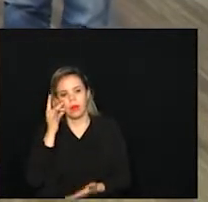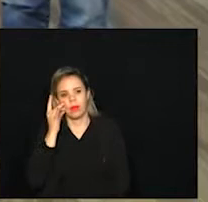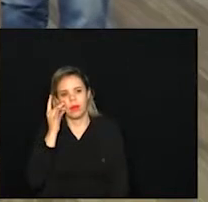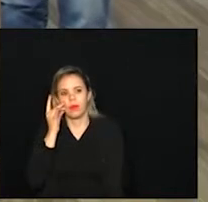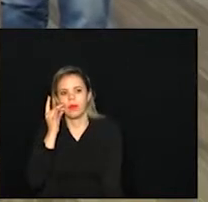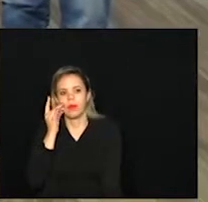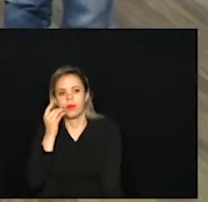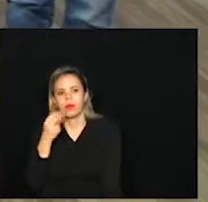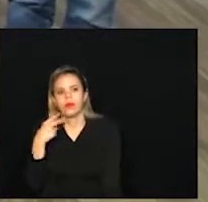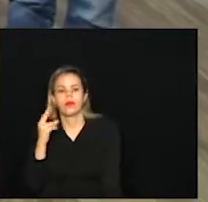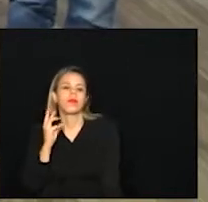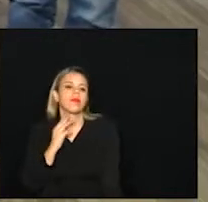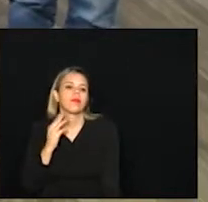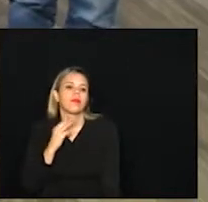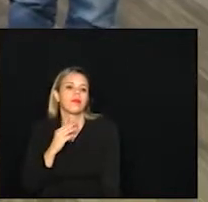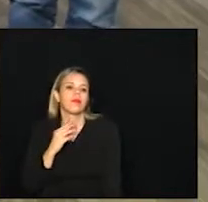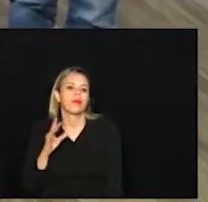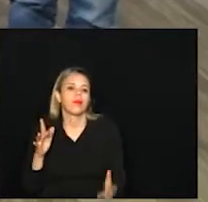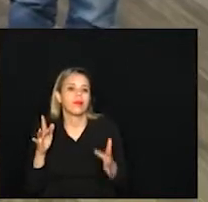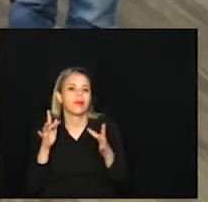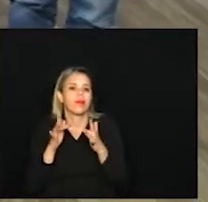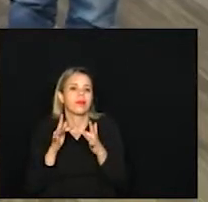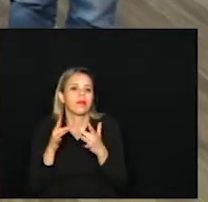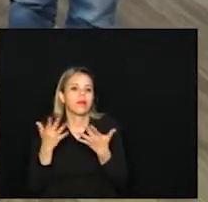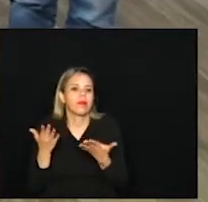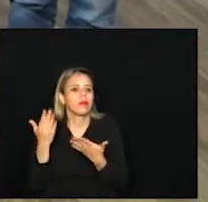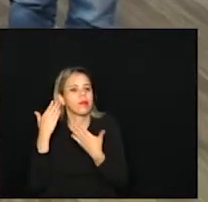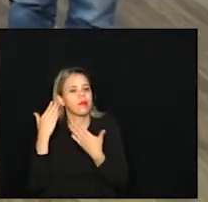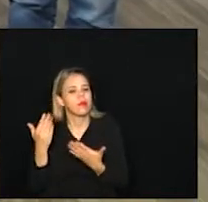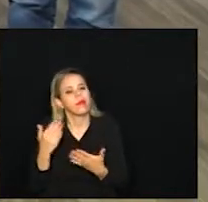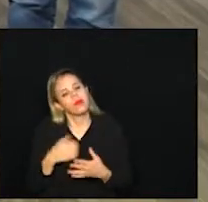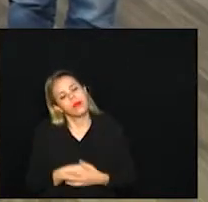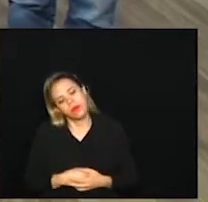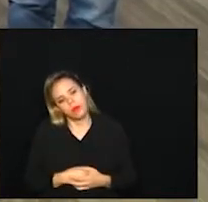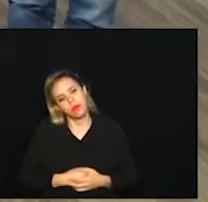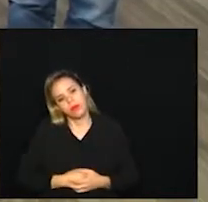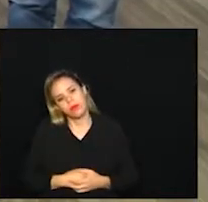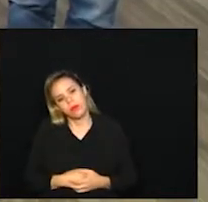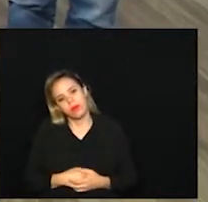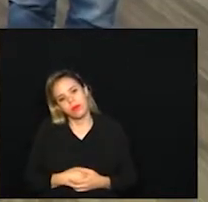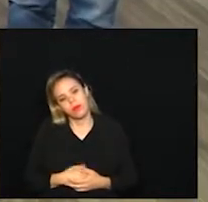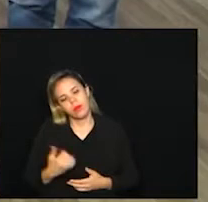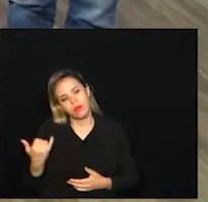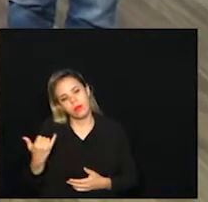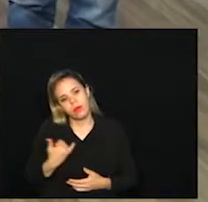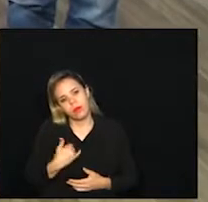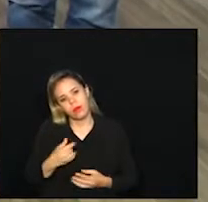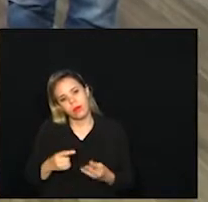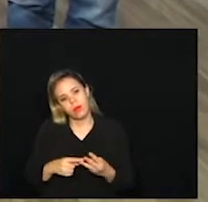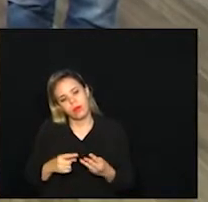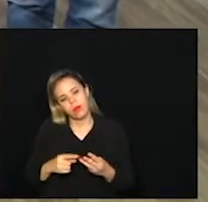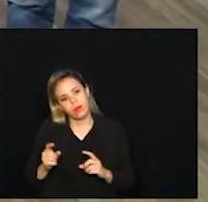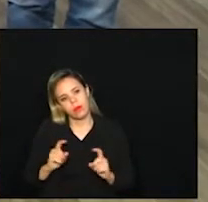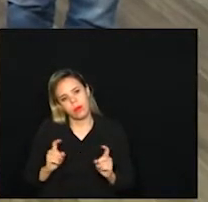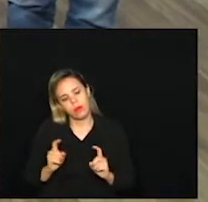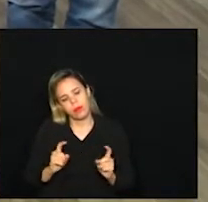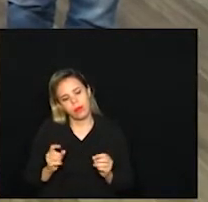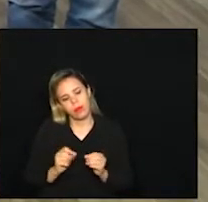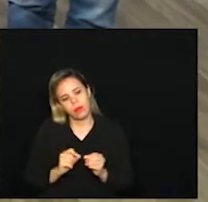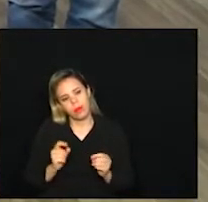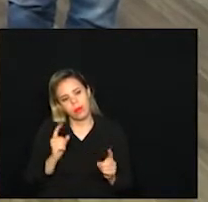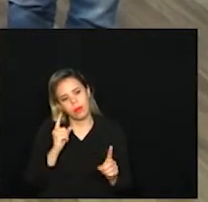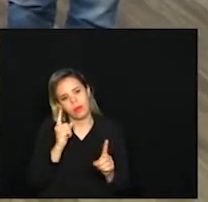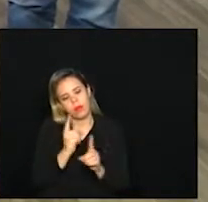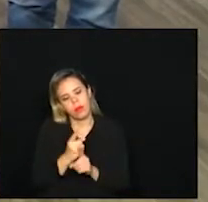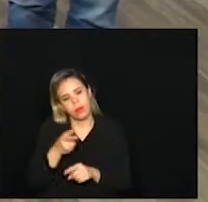presença pela dois tecidos conectado conosco muito obrigada Vereador me fala dessa terceira reunião Como foi